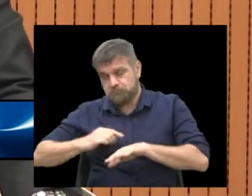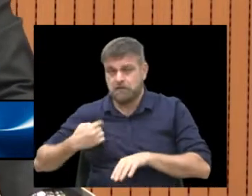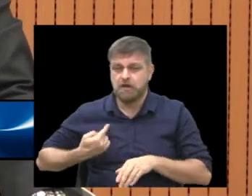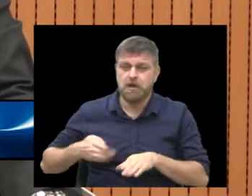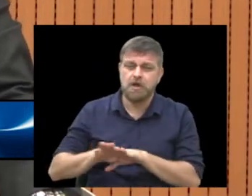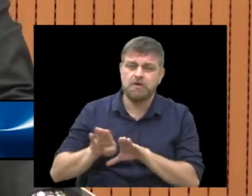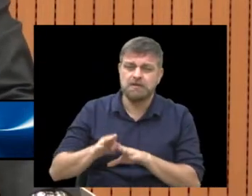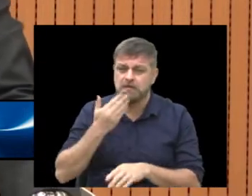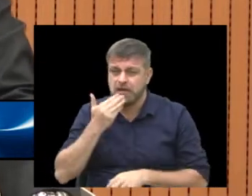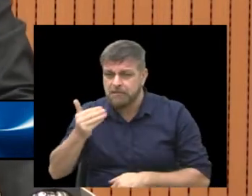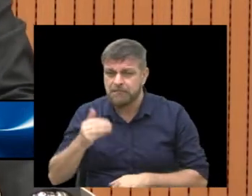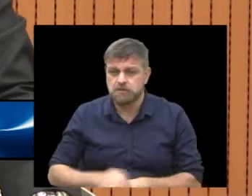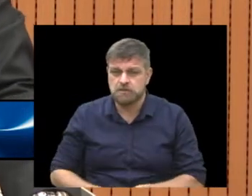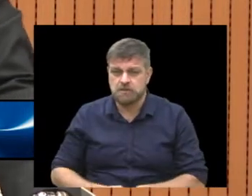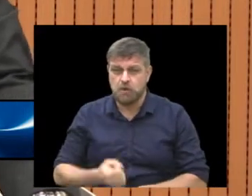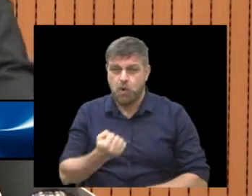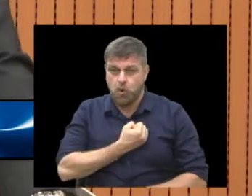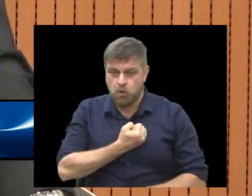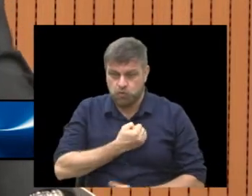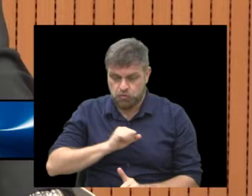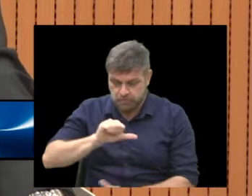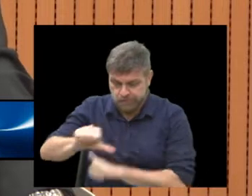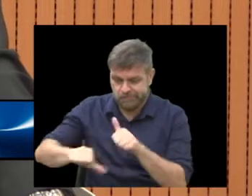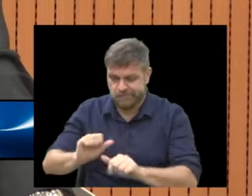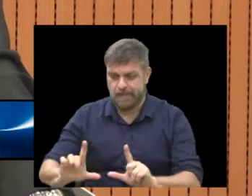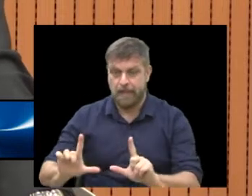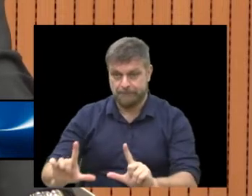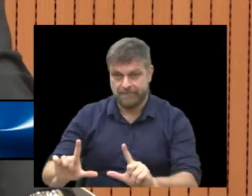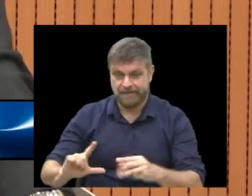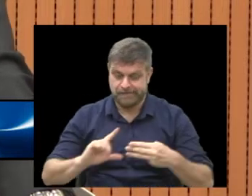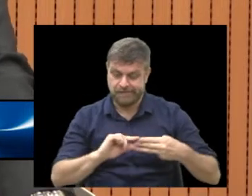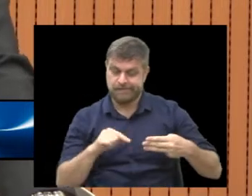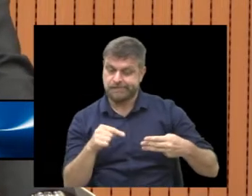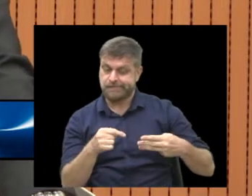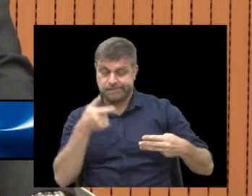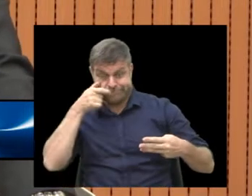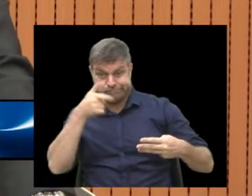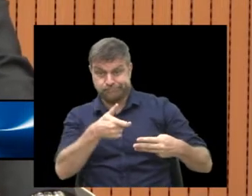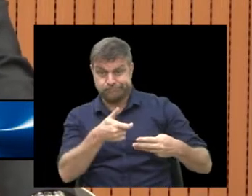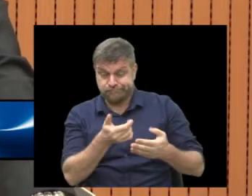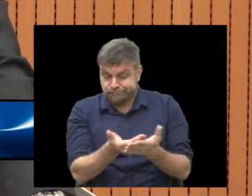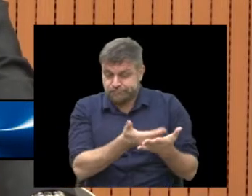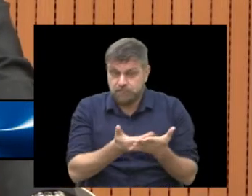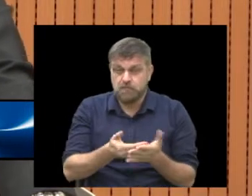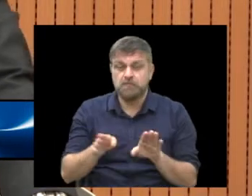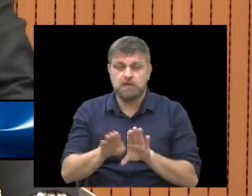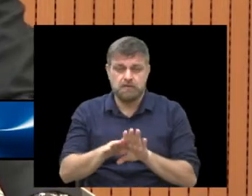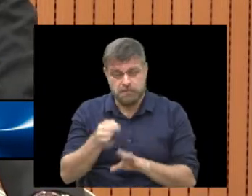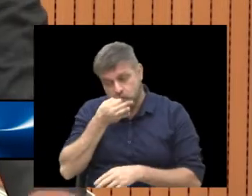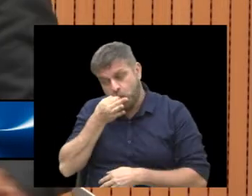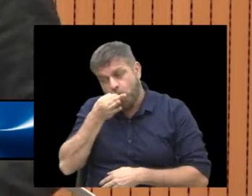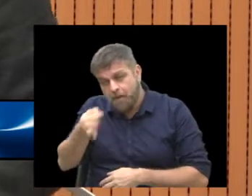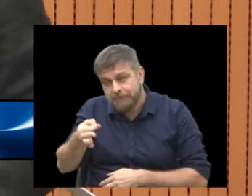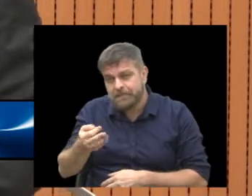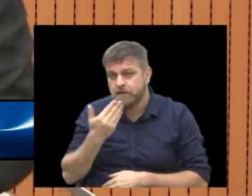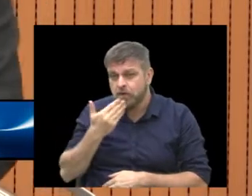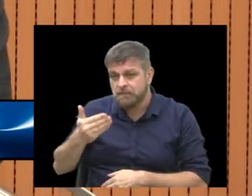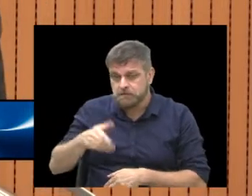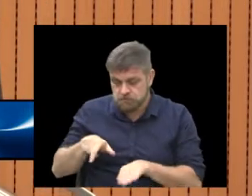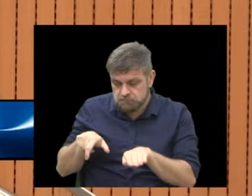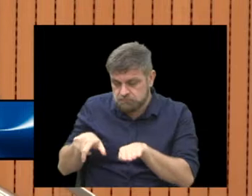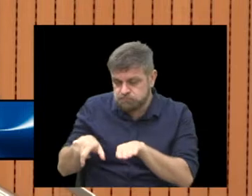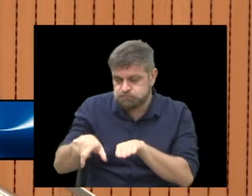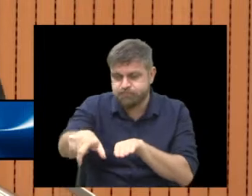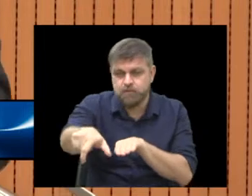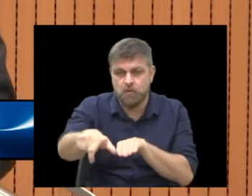sugeriu o rodízio, que ainda está em estudo pela ENDEC, e eu vou sugerir aqui também essa medida de liberar os